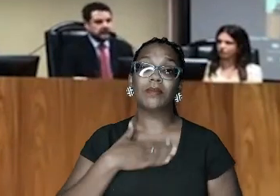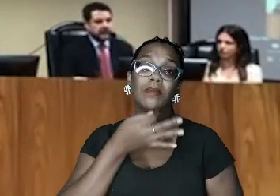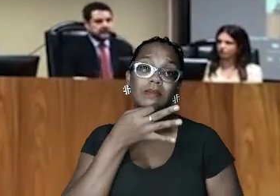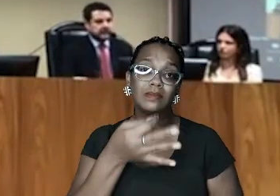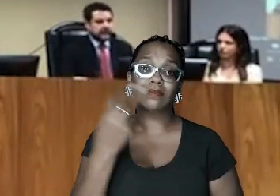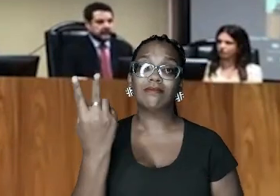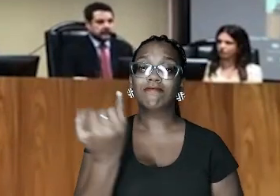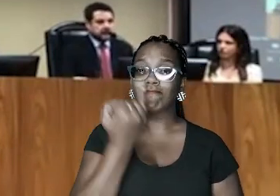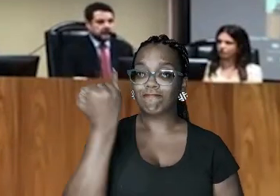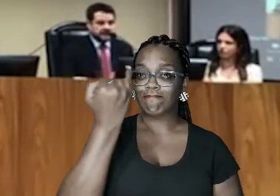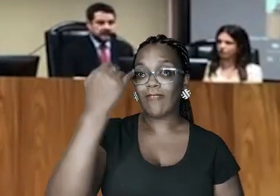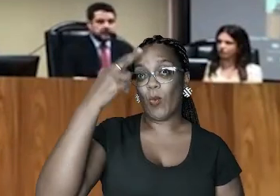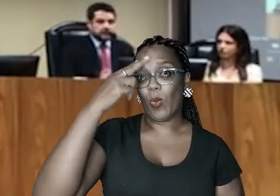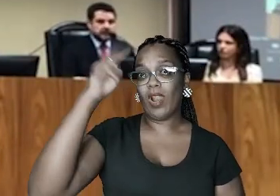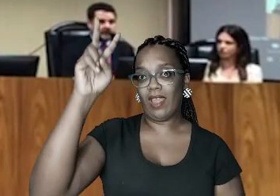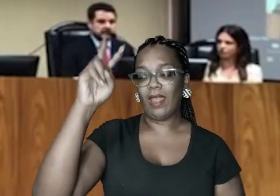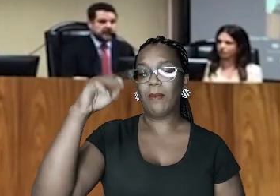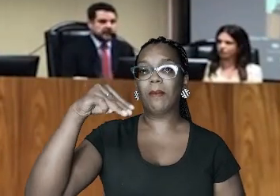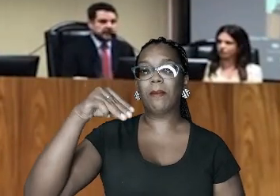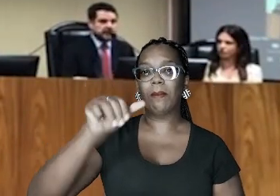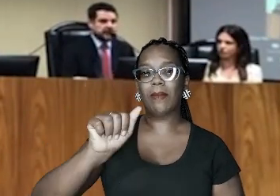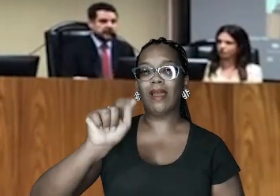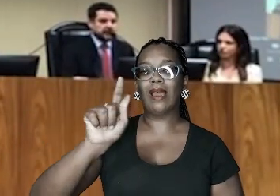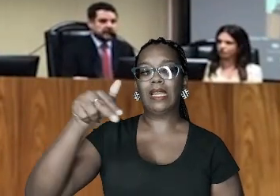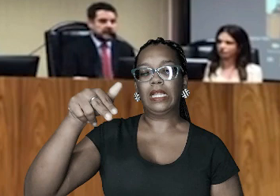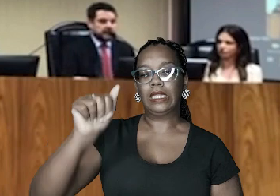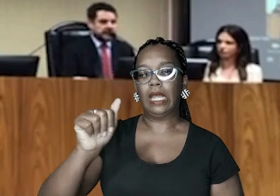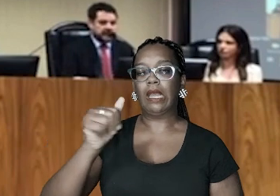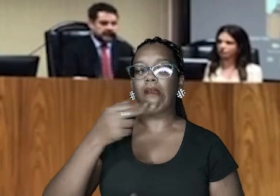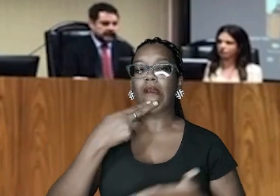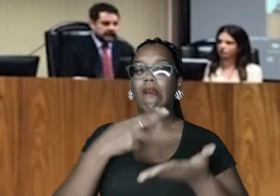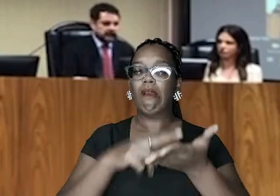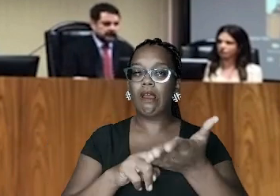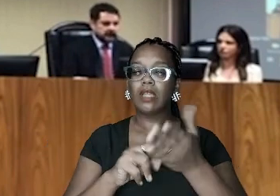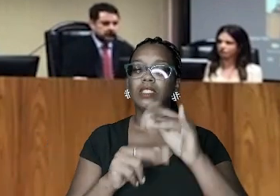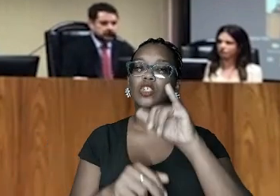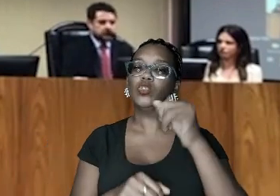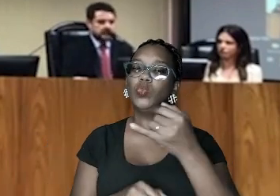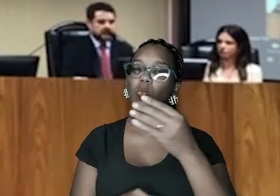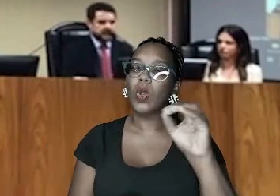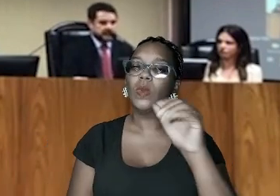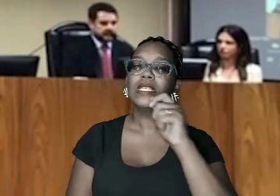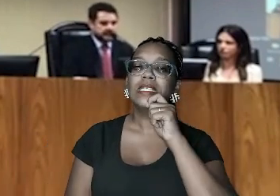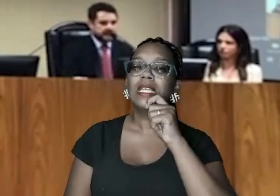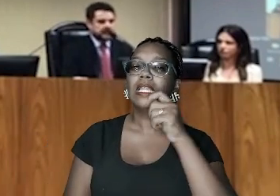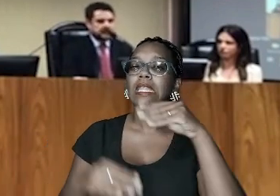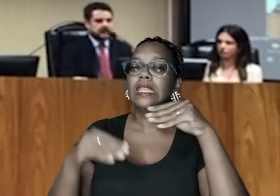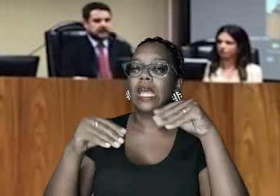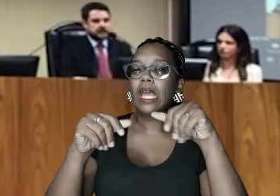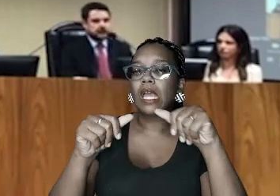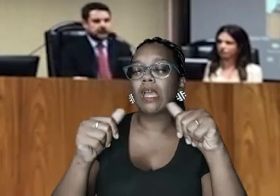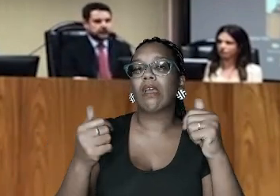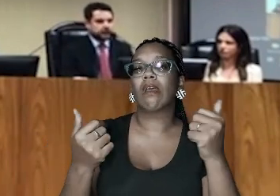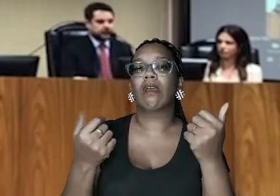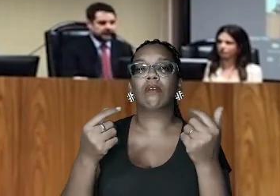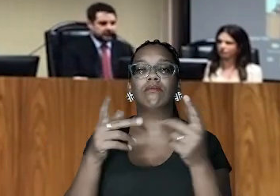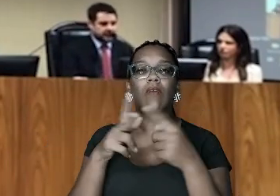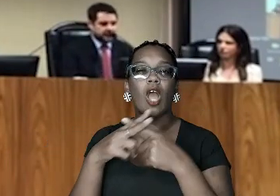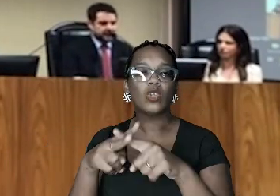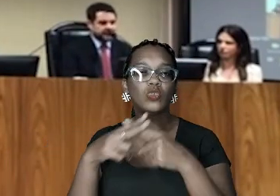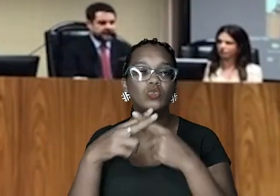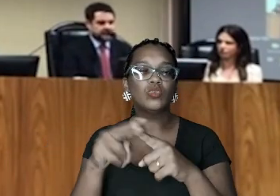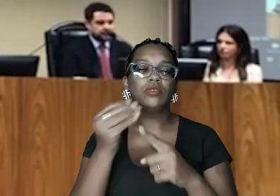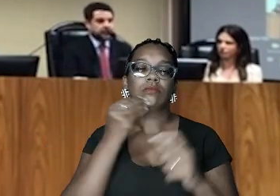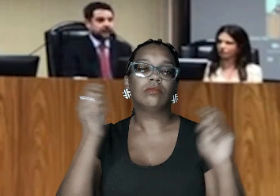linha quer dizer para mim é sempre importante lembrar a Magna Carta João sem terra né o ajuste